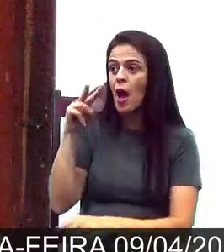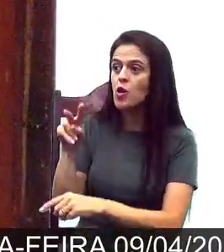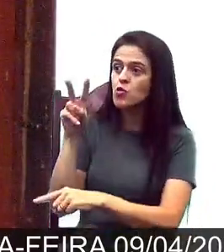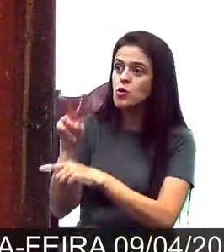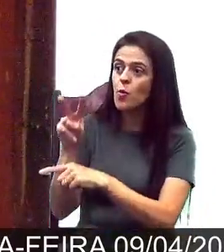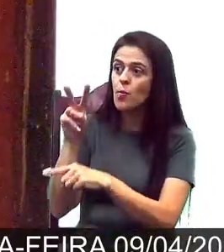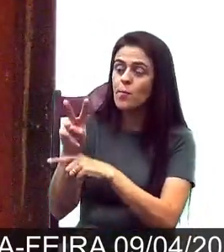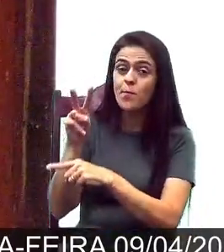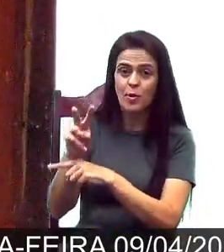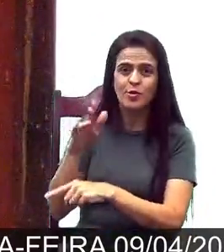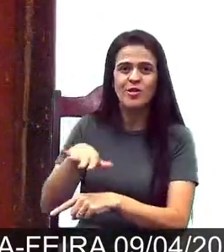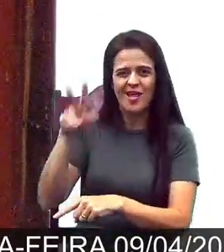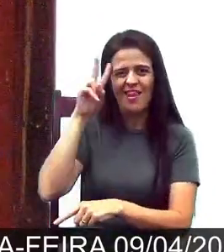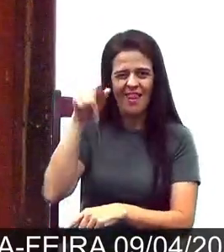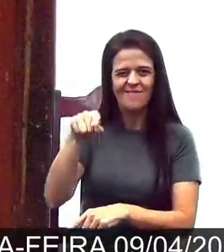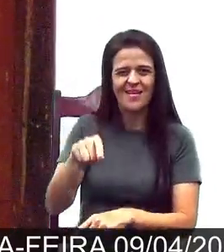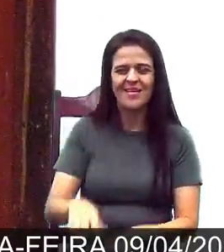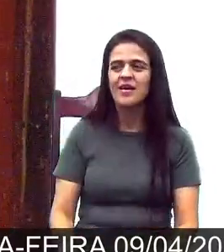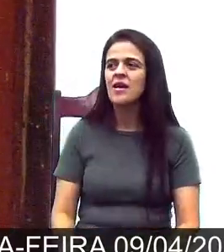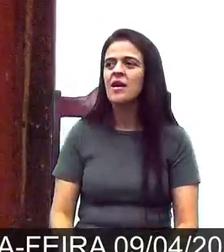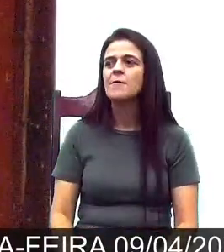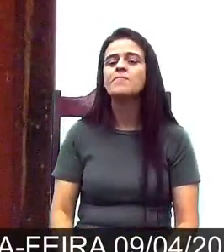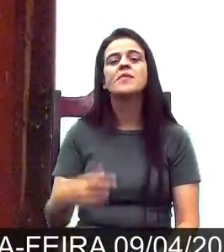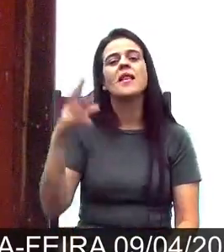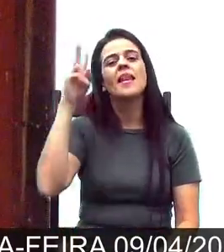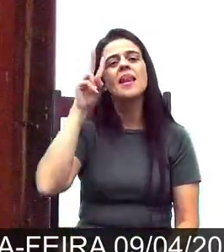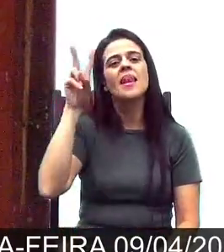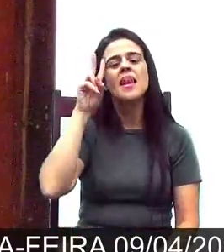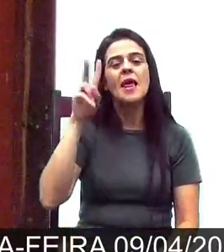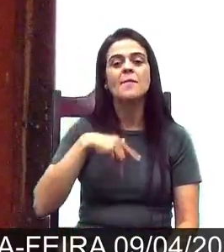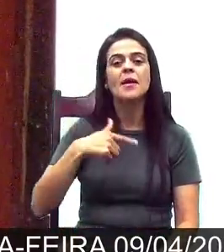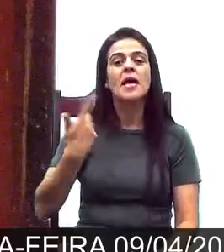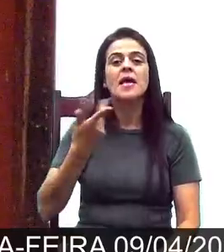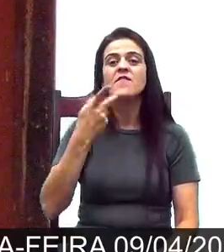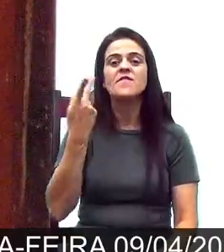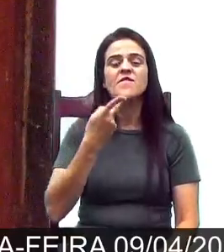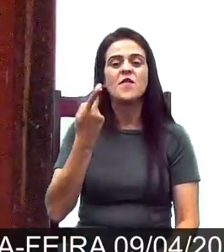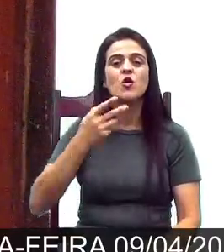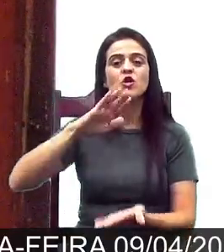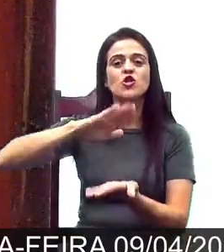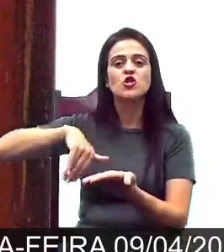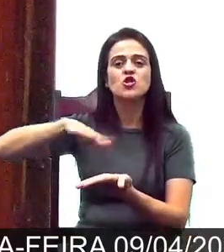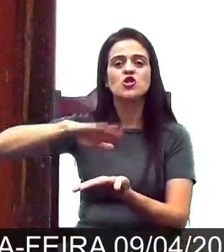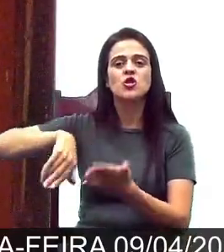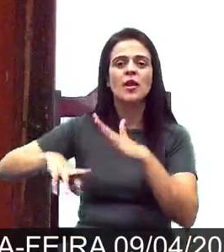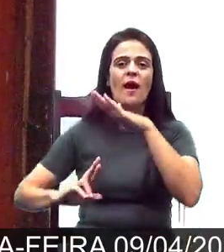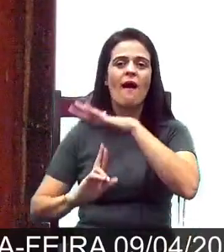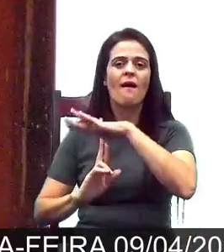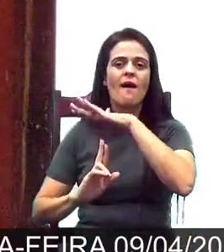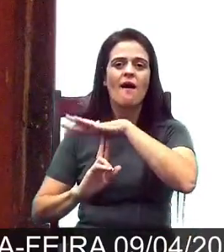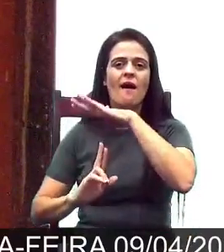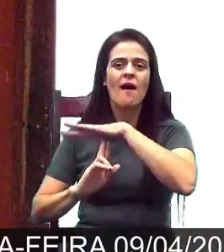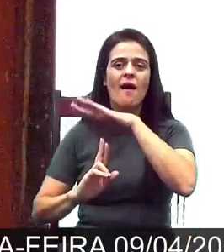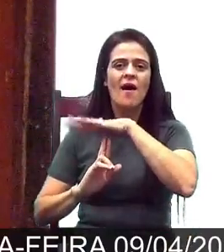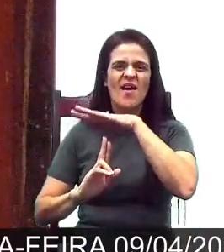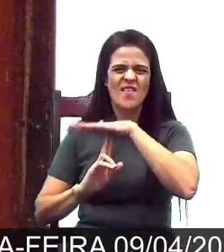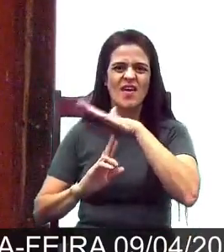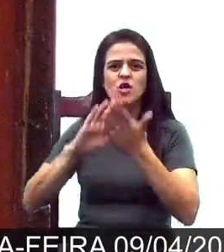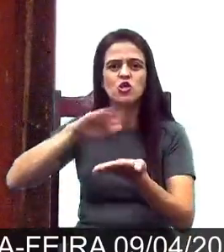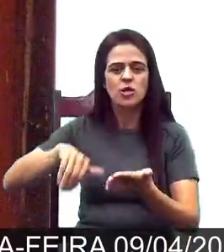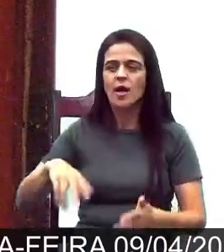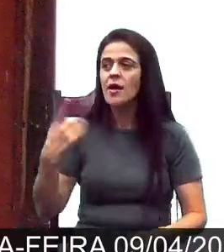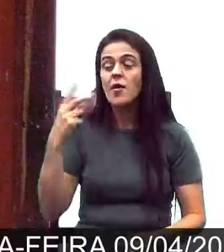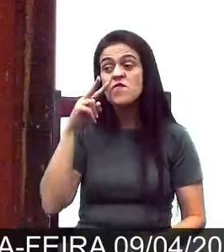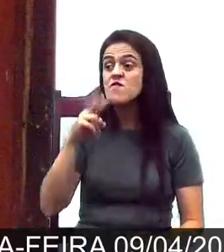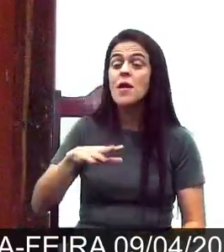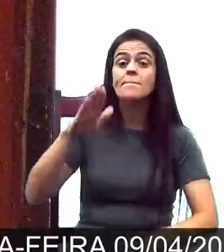Eles tentaram até no primeiro domingo, Maciel, tirar a feira de lá, que os feirantes iam acabar com a praça. Vai lá para você ver se